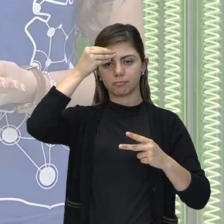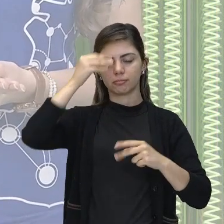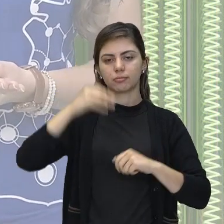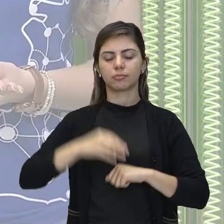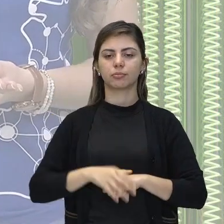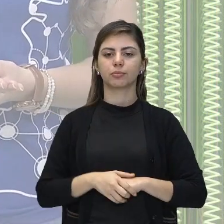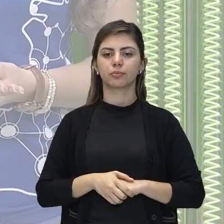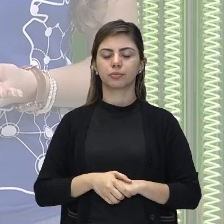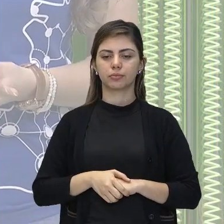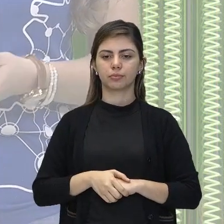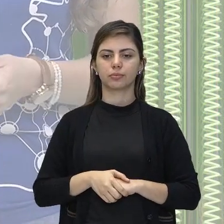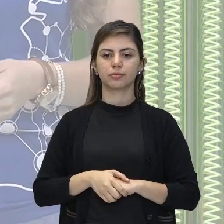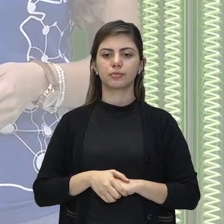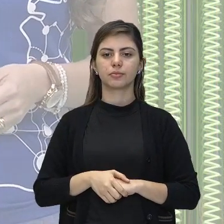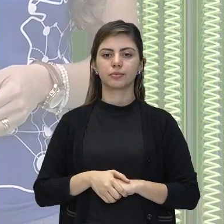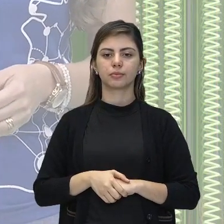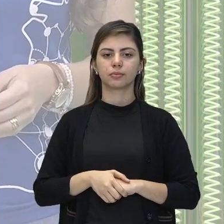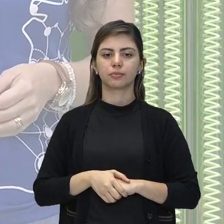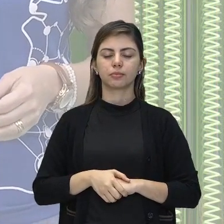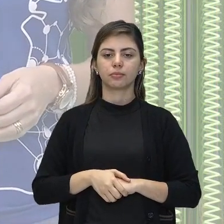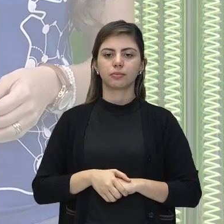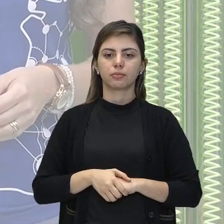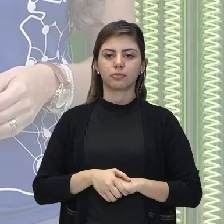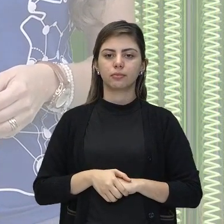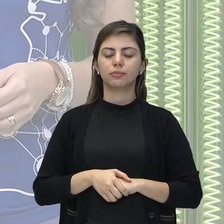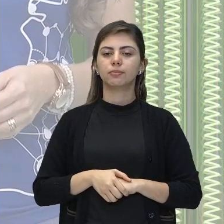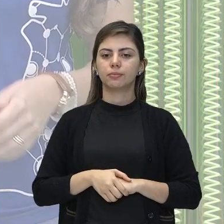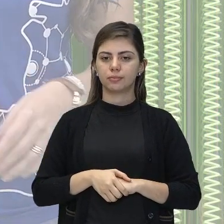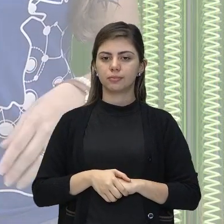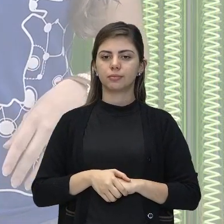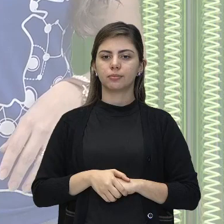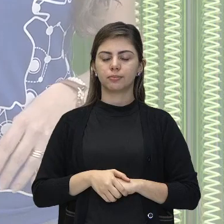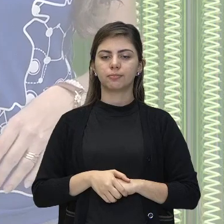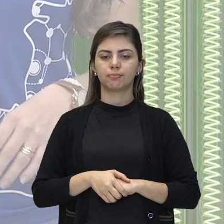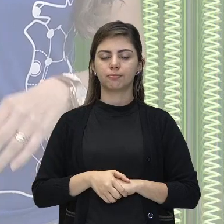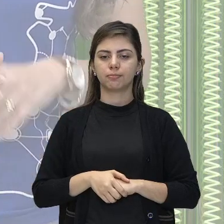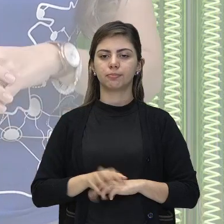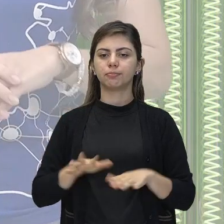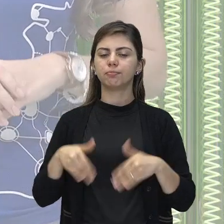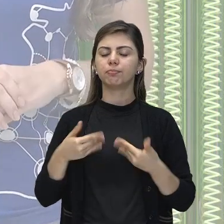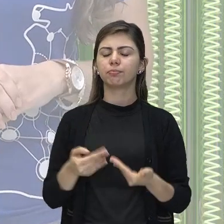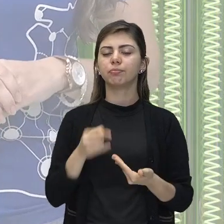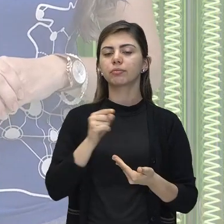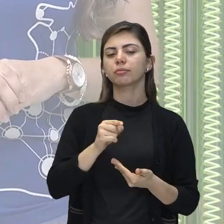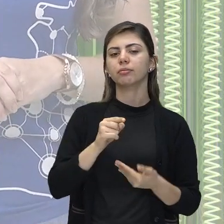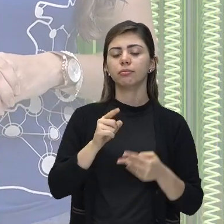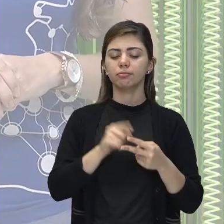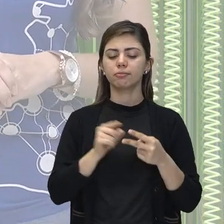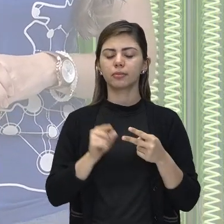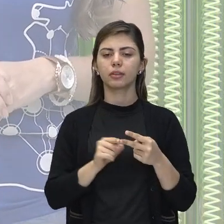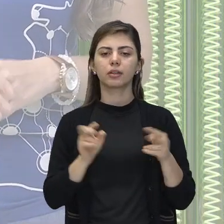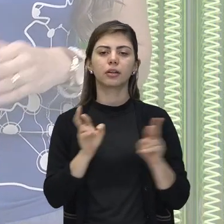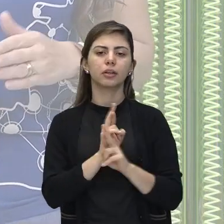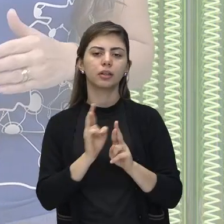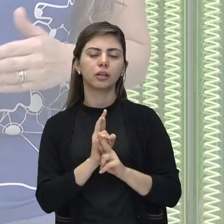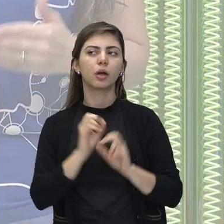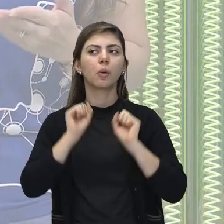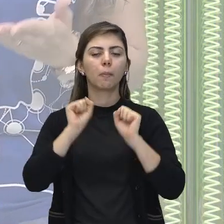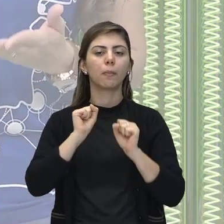que ocorrem com indivíduos de espécies diferentes. Essas relações, elas podem ser